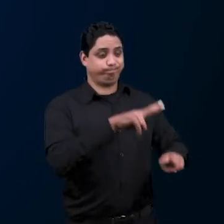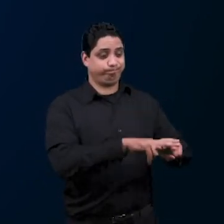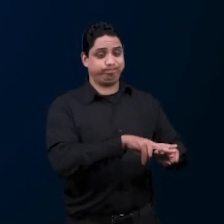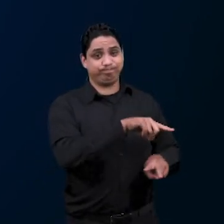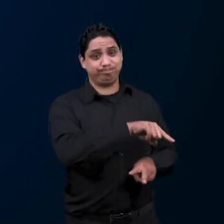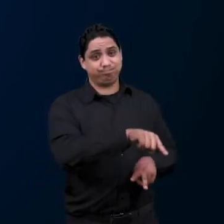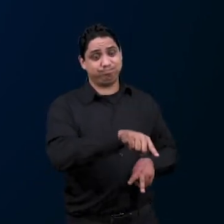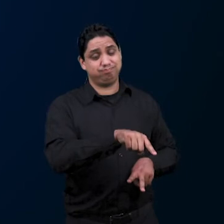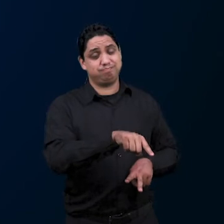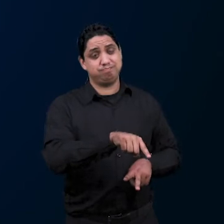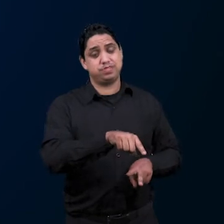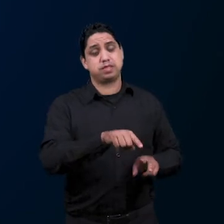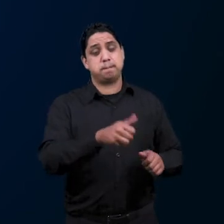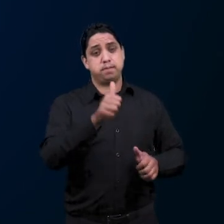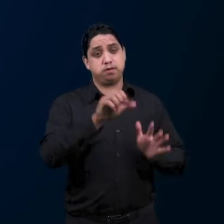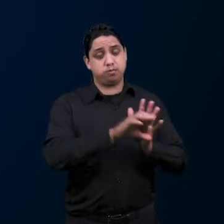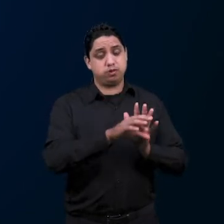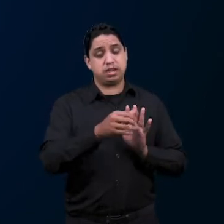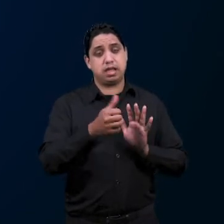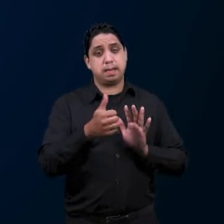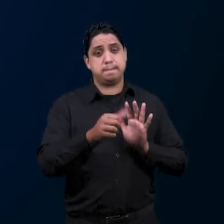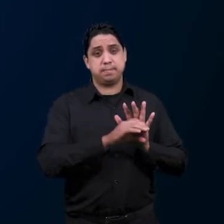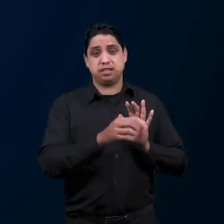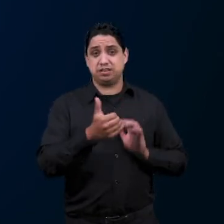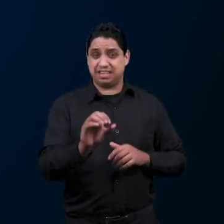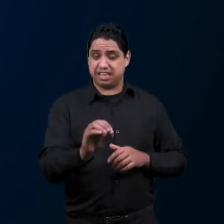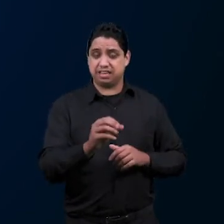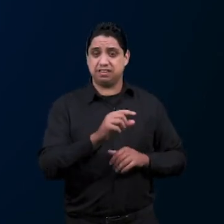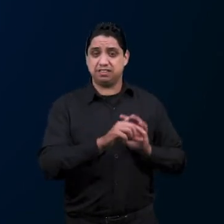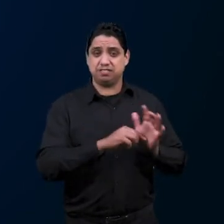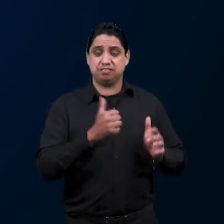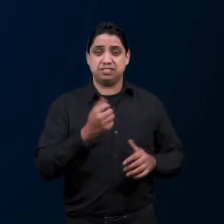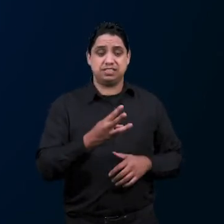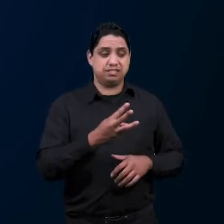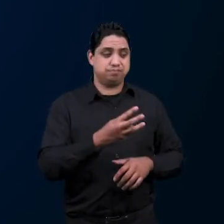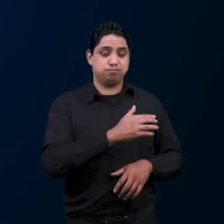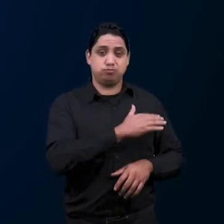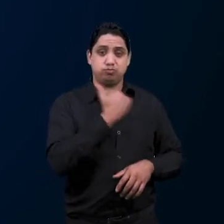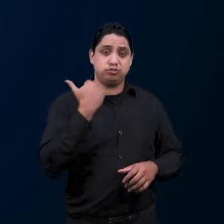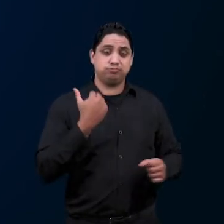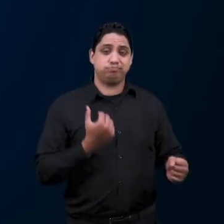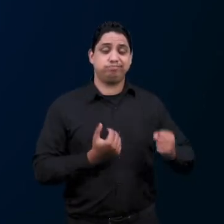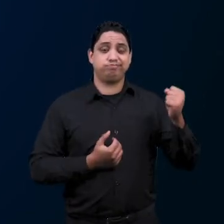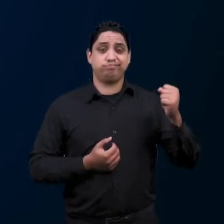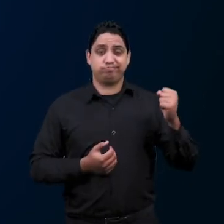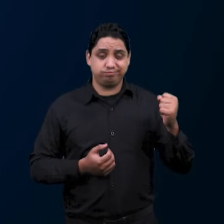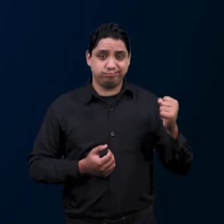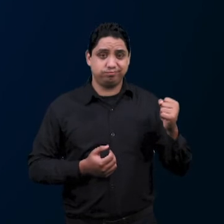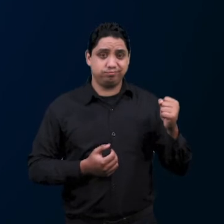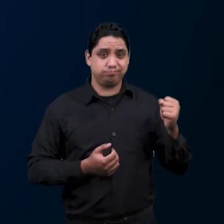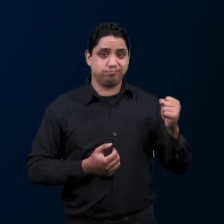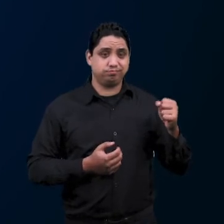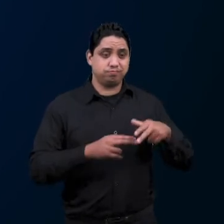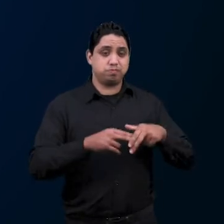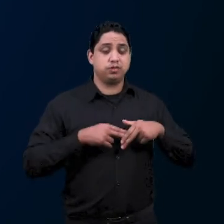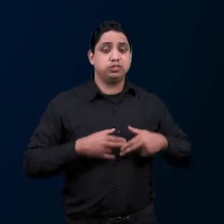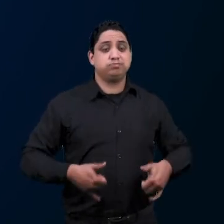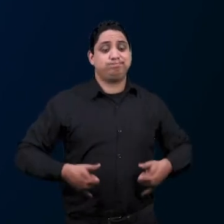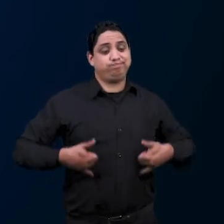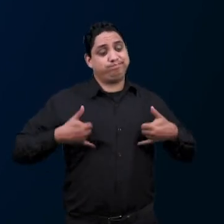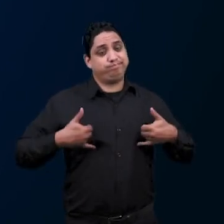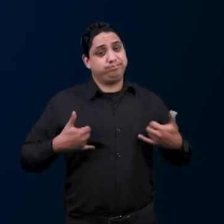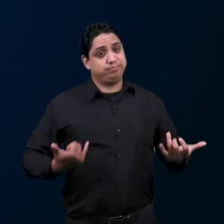10, 13. Assim morreu Saul por causa da sua transgressão. Davi teve uma história diferente, porque